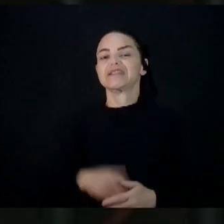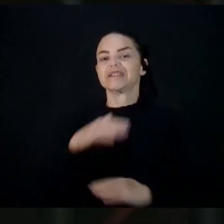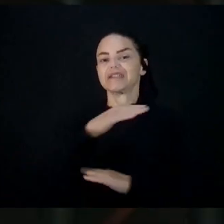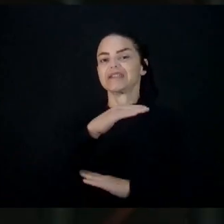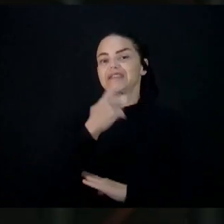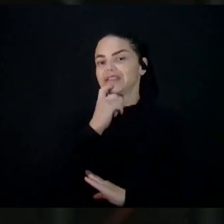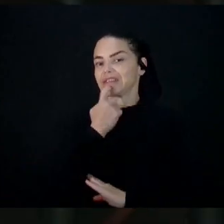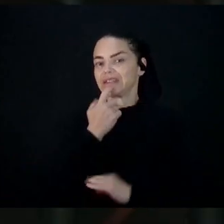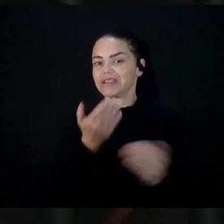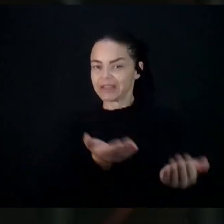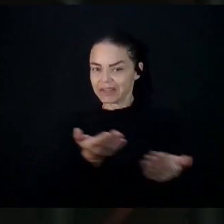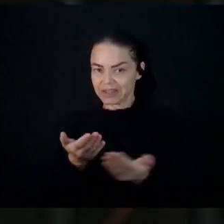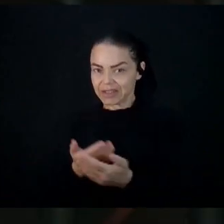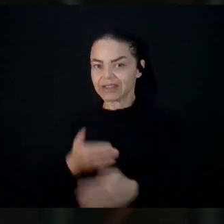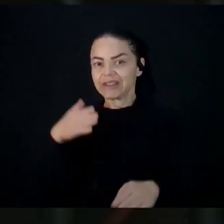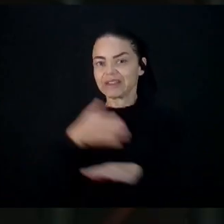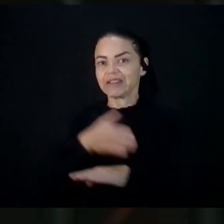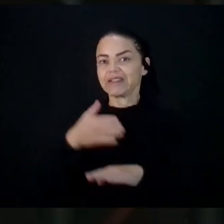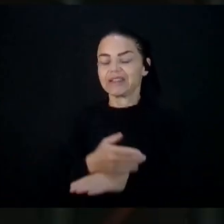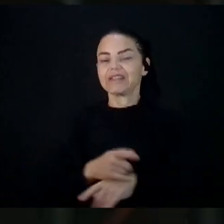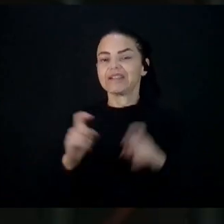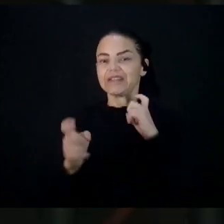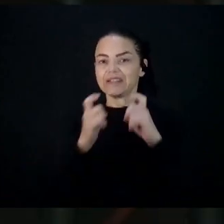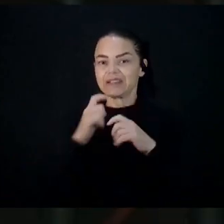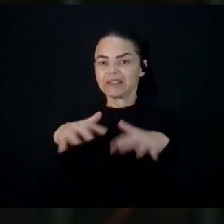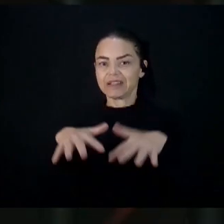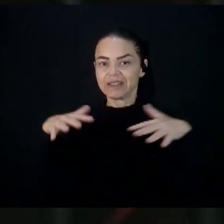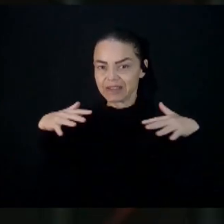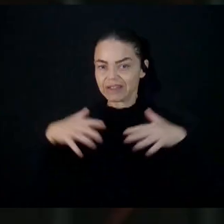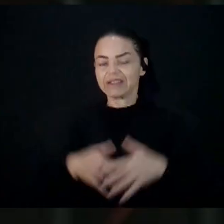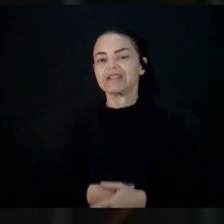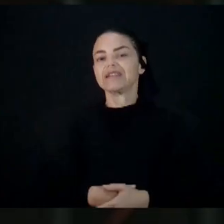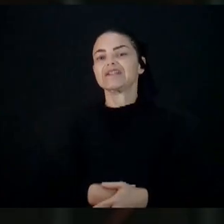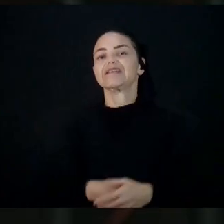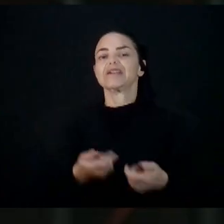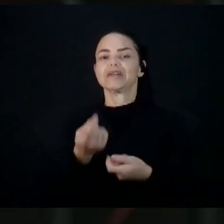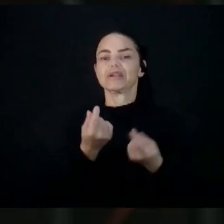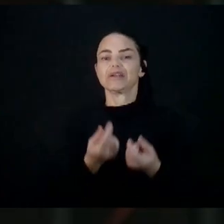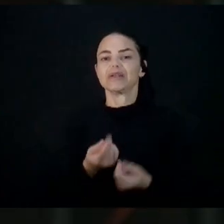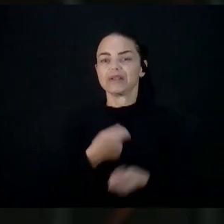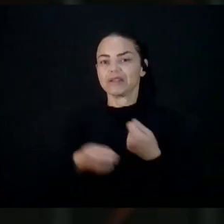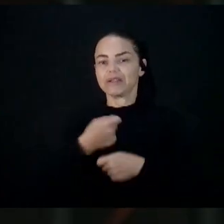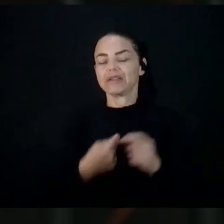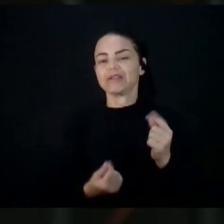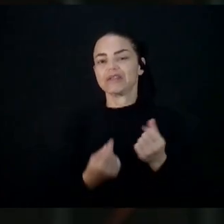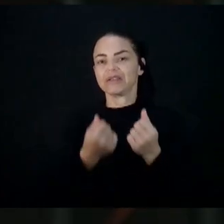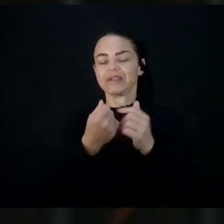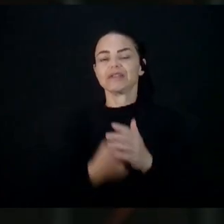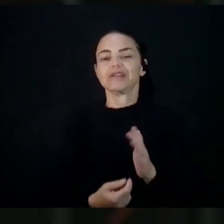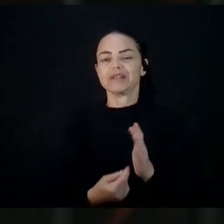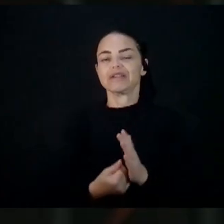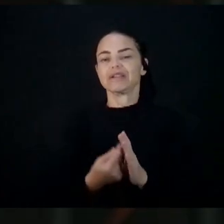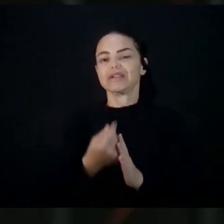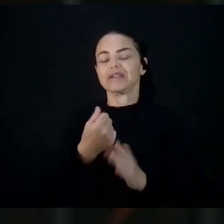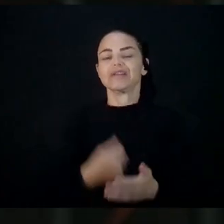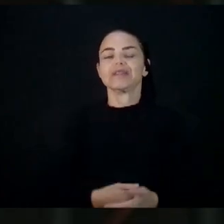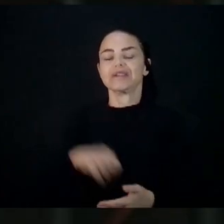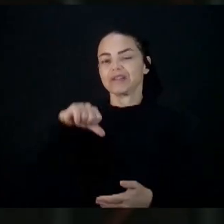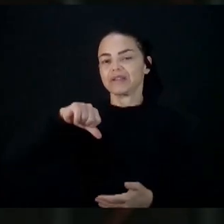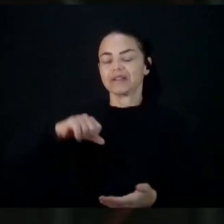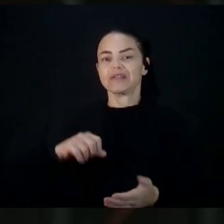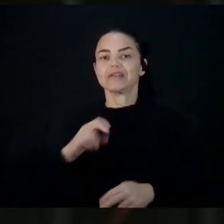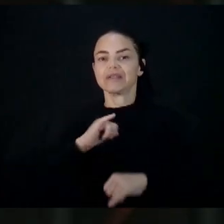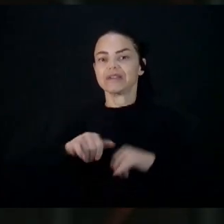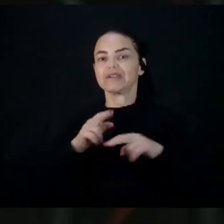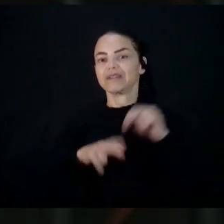está convidando você a participar das audiências públicas da Comissão de Finanças e Orçamento no próximo dia 9 de junho. Sua presença é